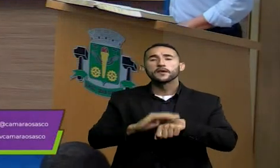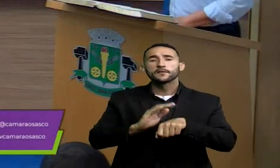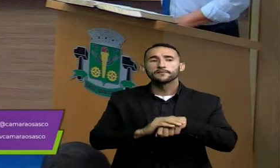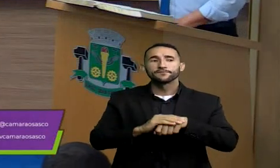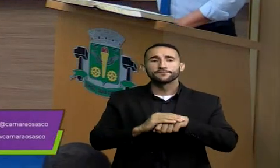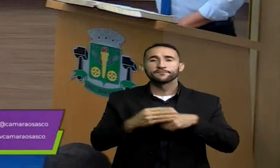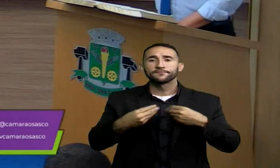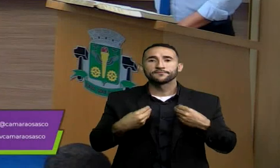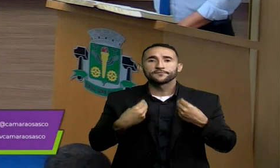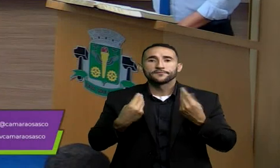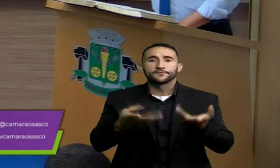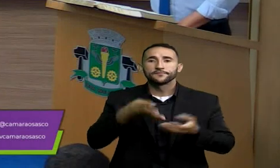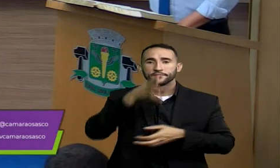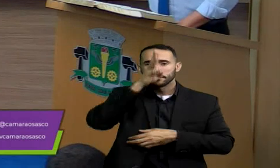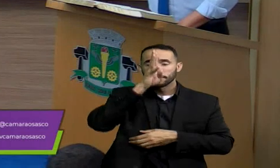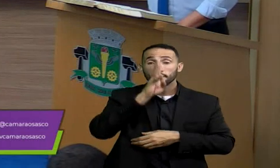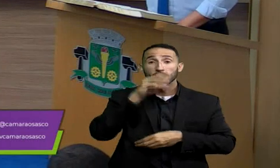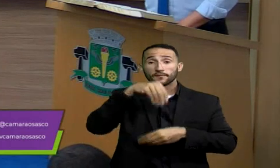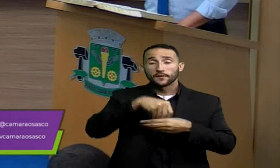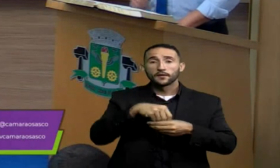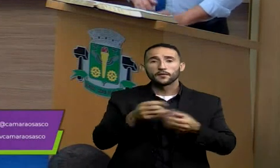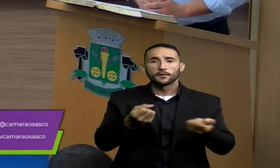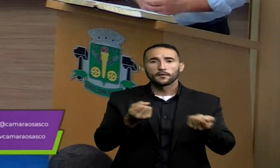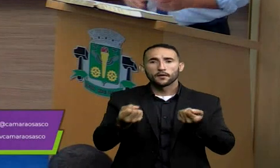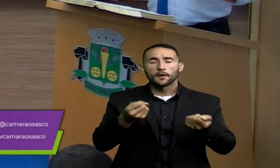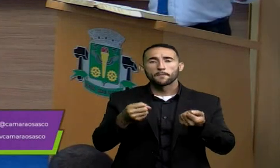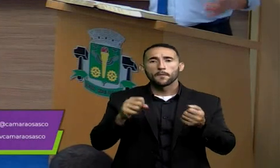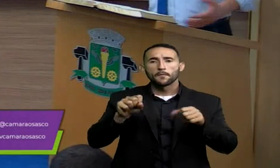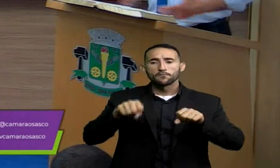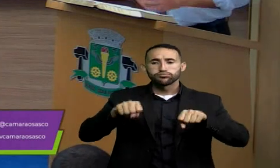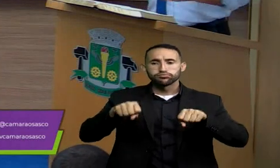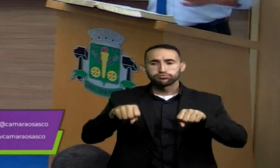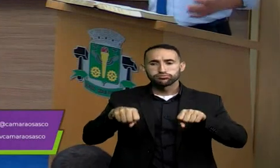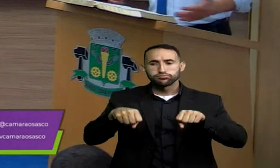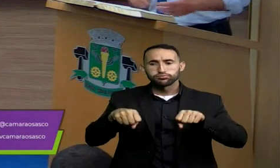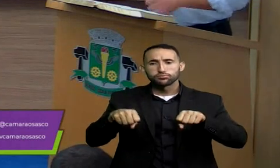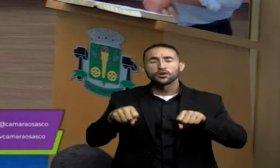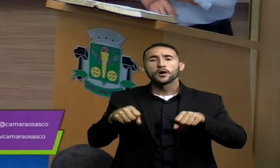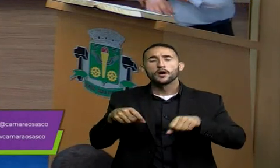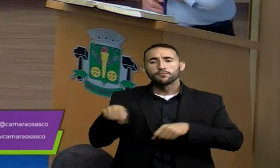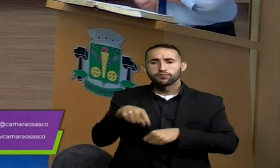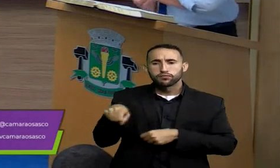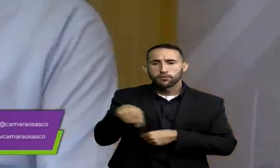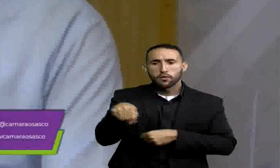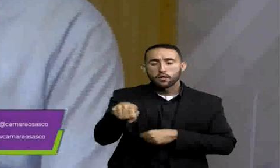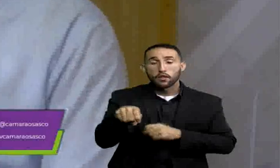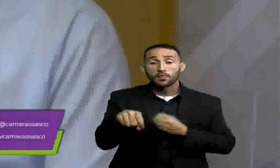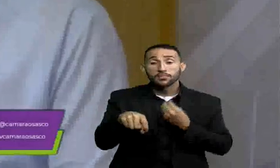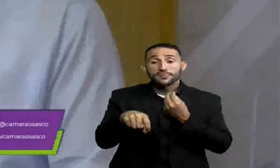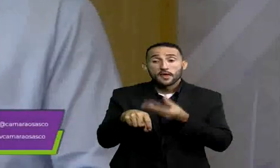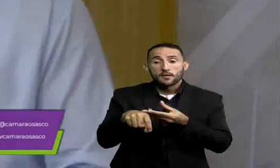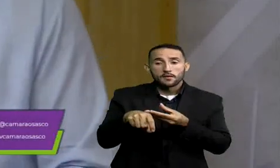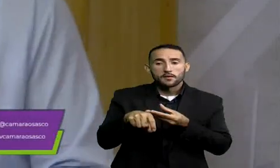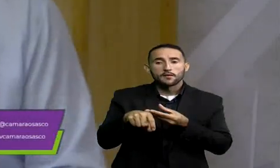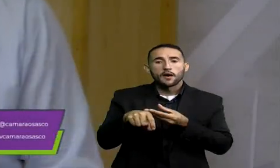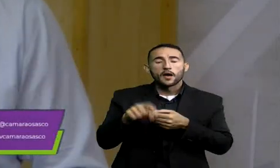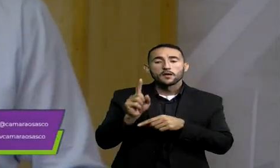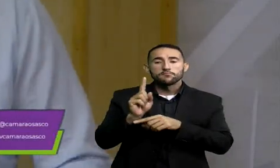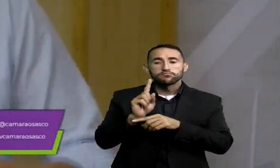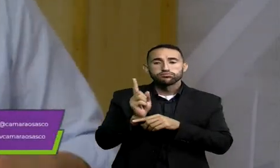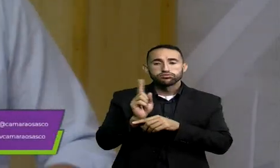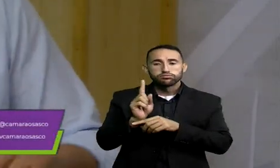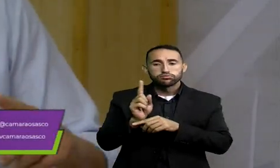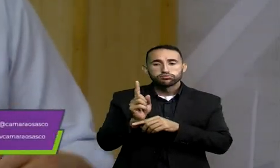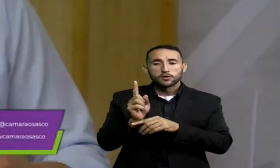vereadora Lúcia nas motos da nossa cidade das pessoas que trabalham utilizam motos na cidade instalando antena